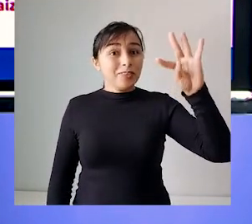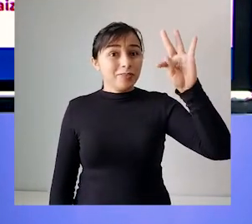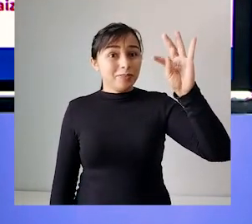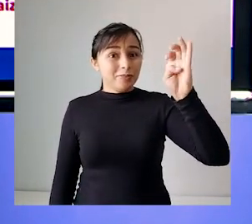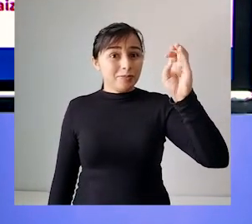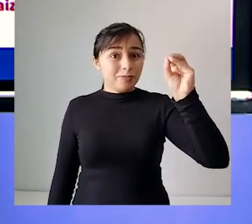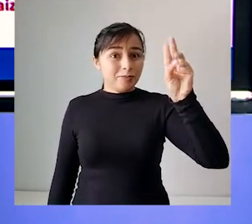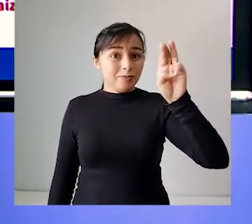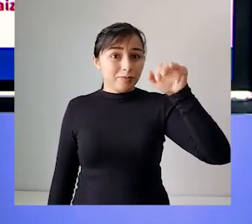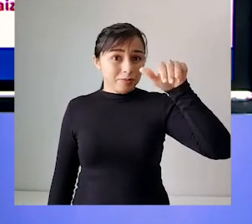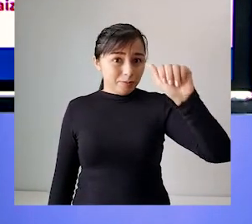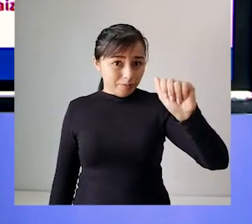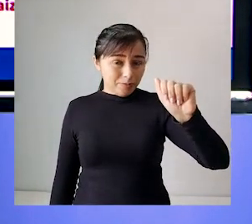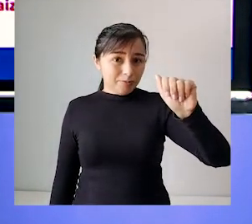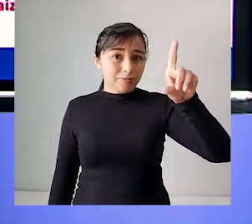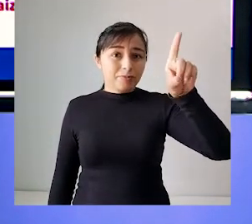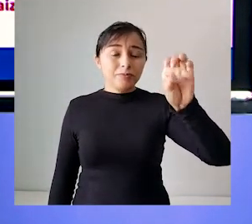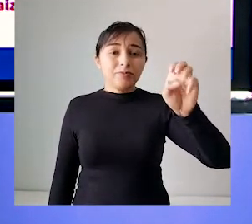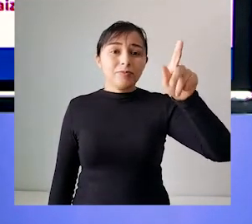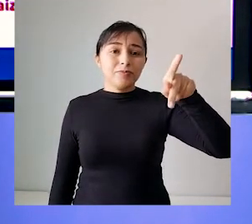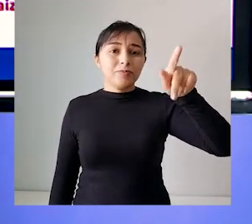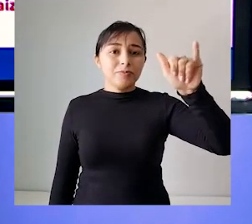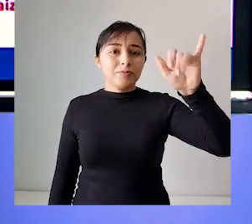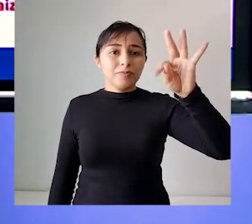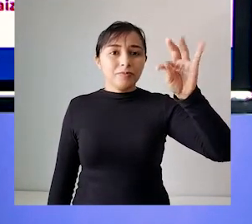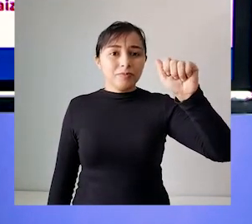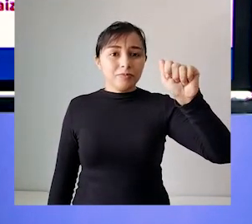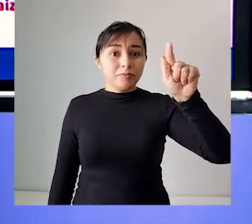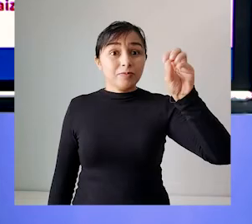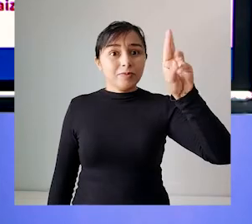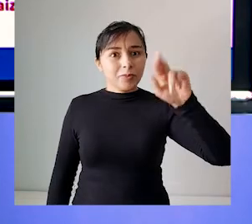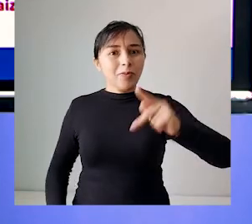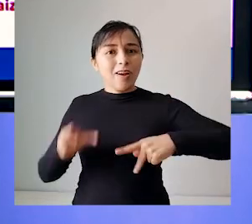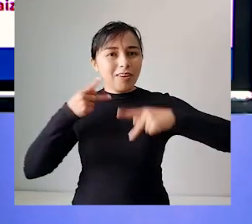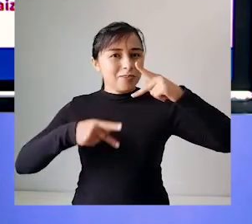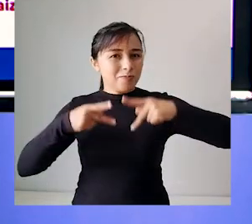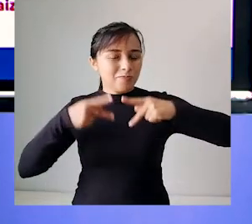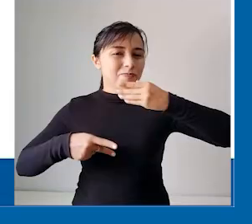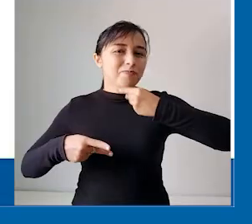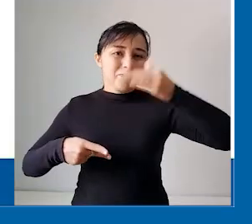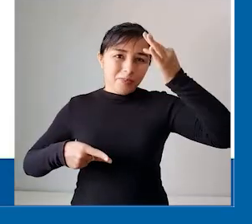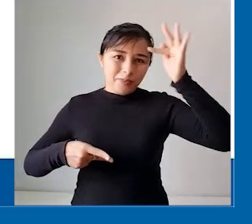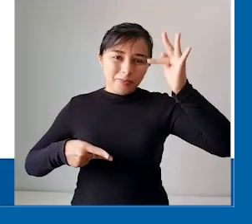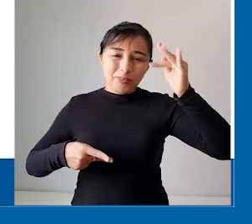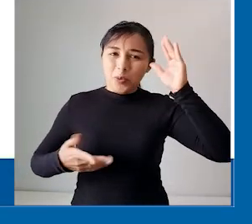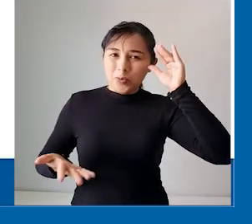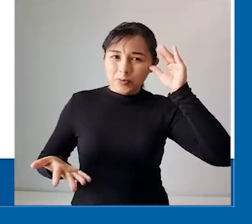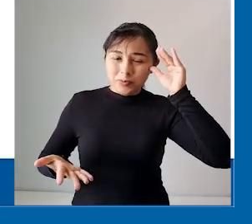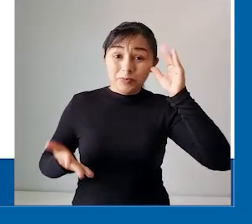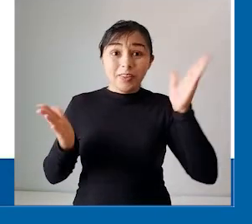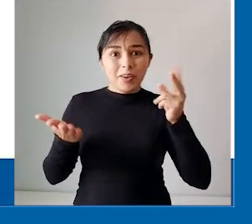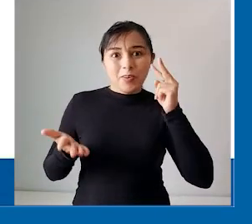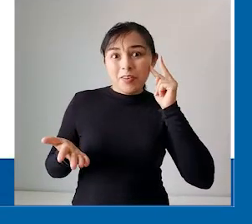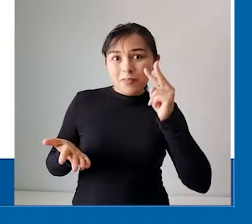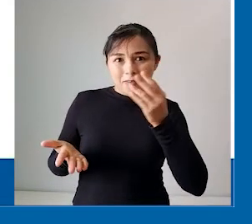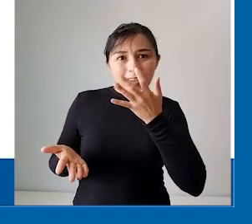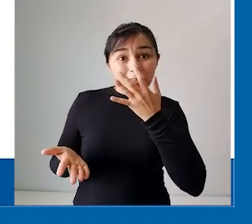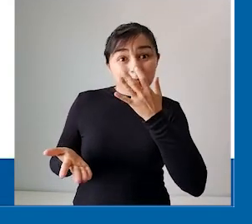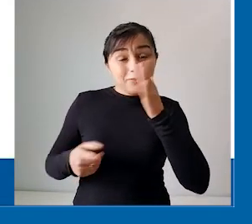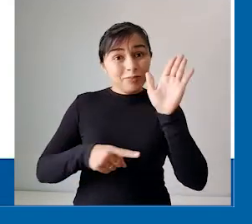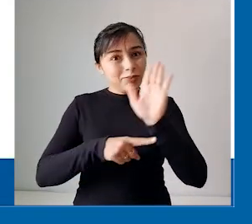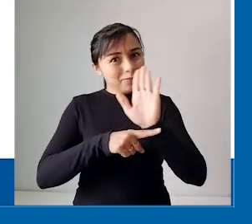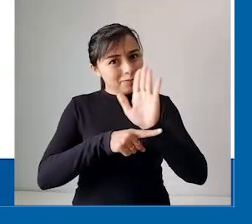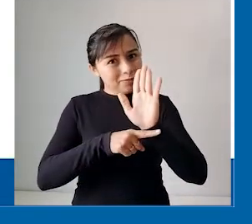o Teorema, sobre Pitágoras, uma curiosidade, algo bem interessante. Então fique agora com um vídeo